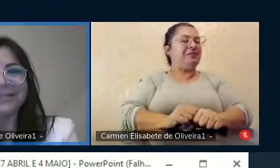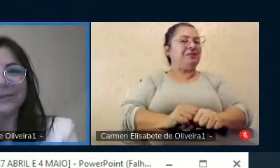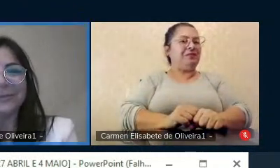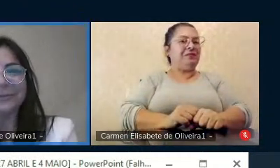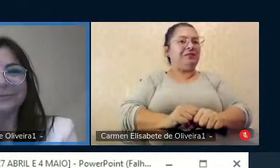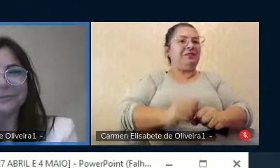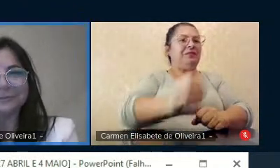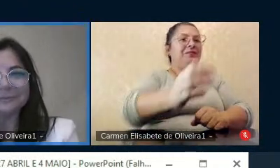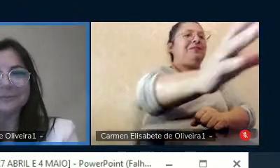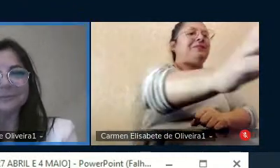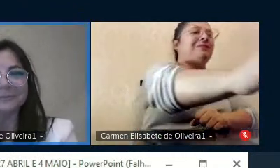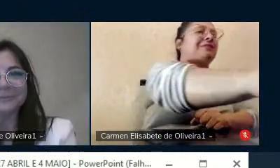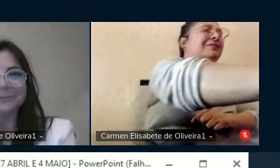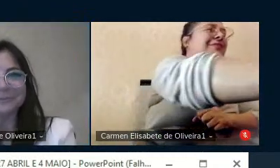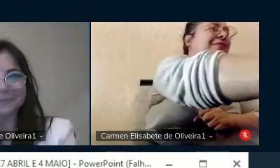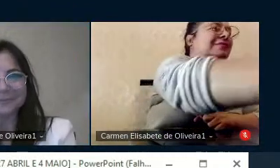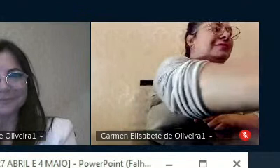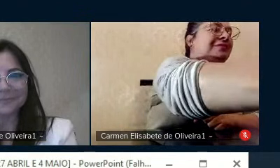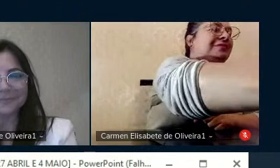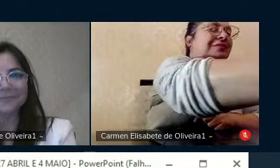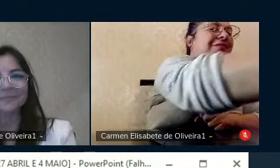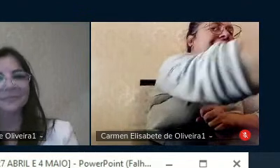Está sem som, prof.